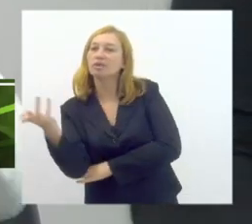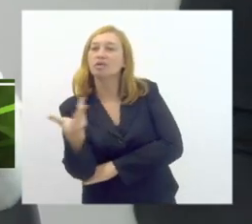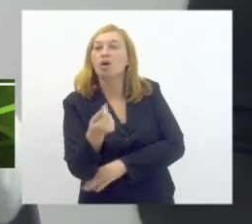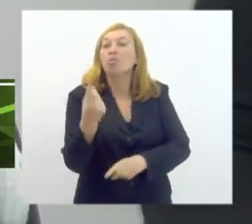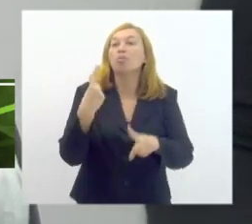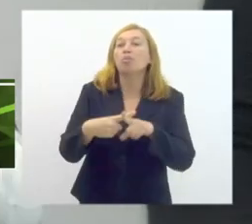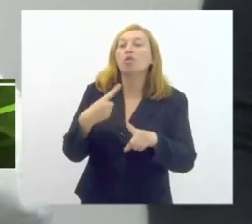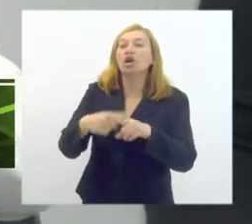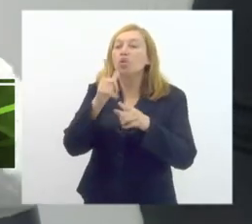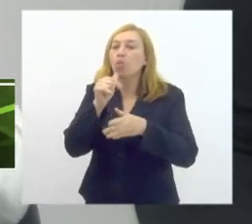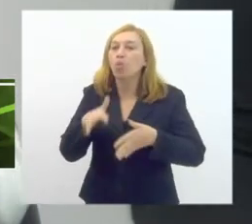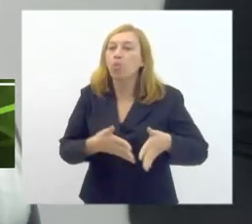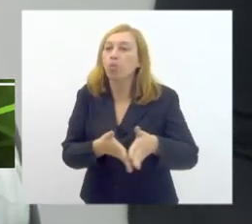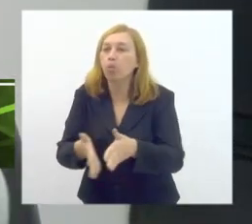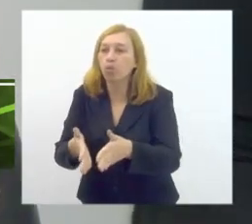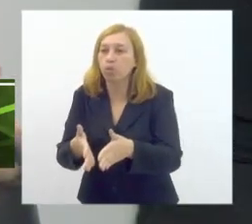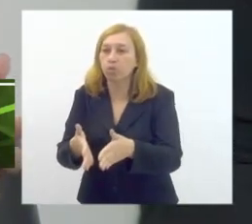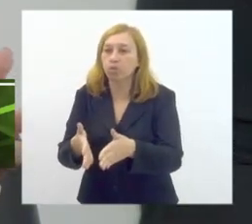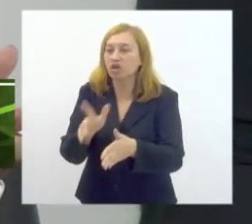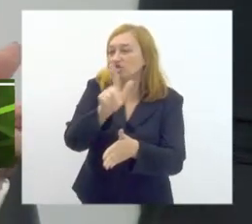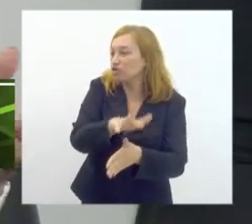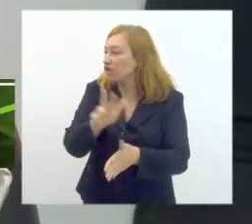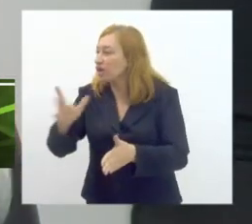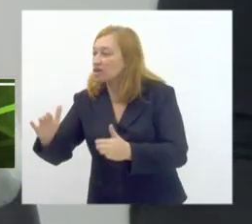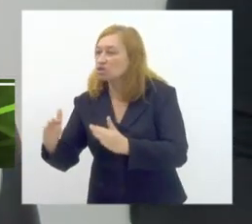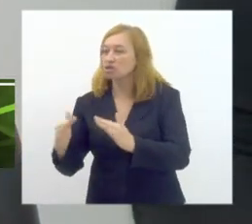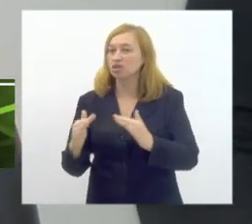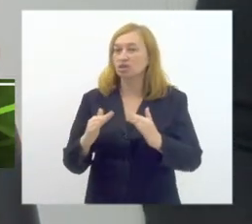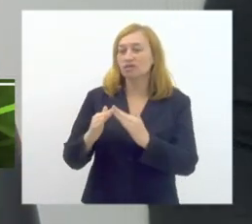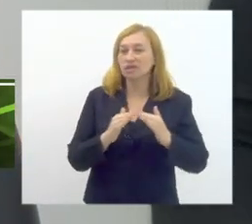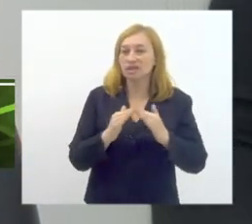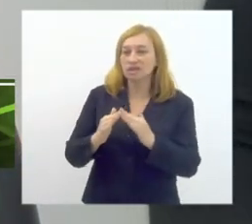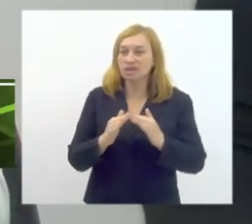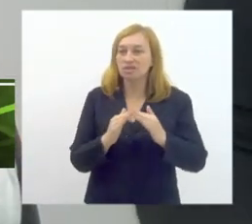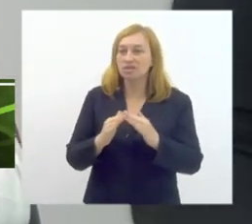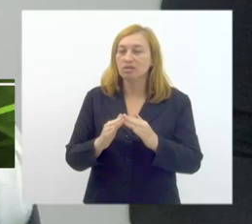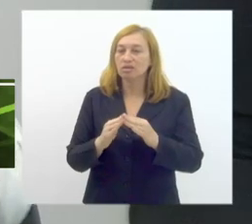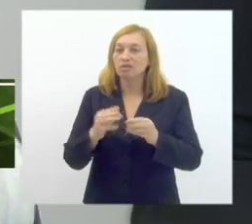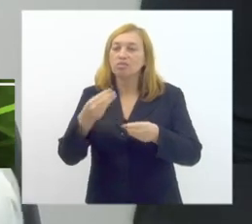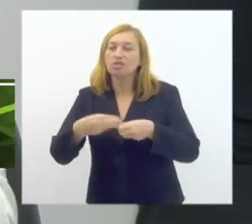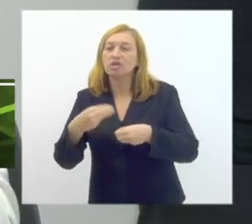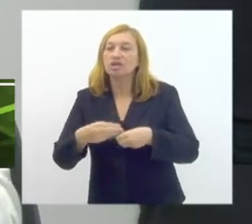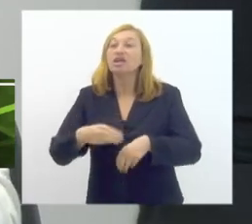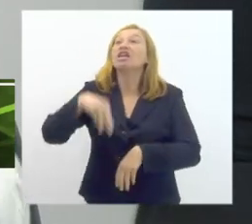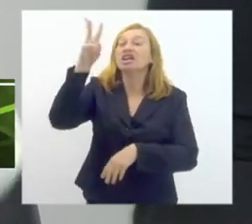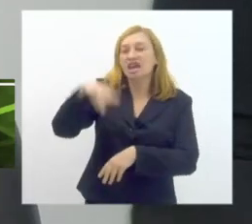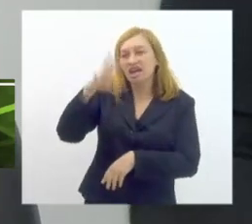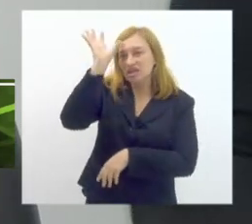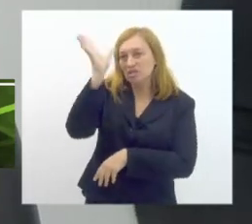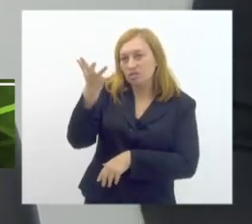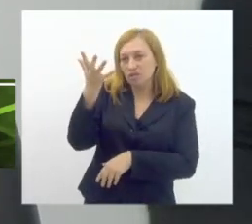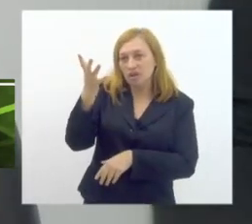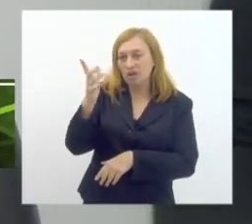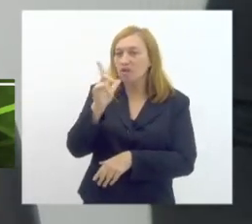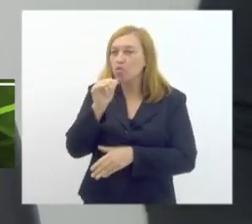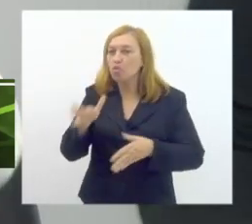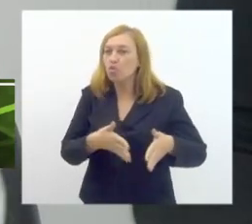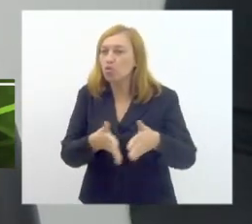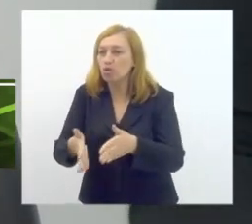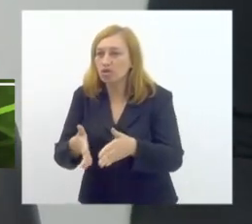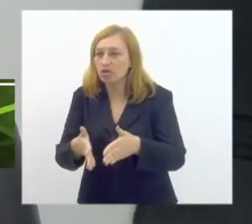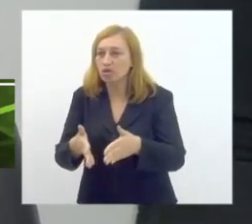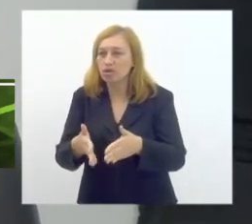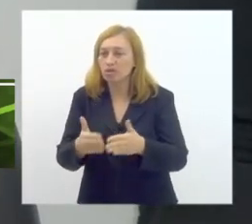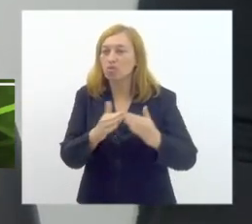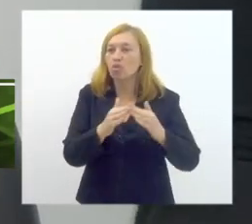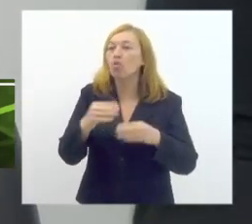porque os rios passam em diferentes municípios. Quem é que vai resolver a situação de um rio que passa no meu, passa no seu? Como é